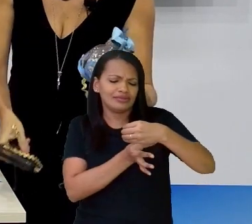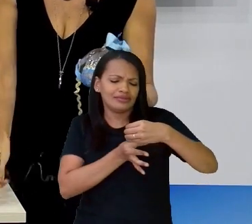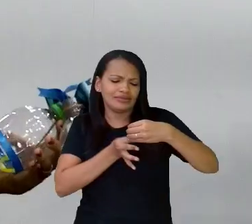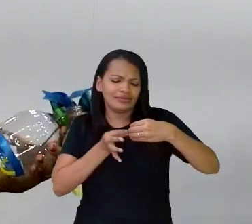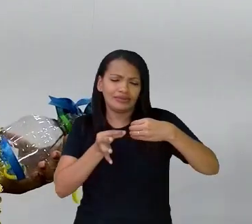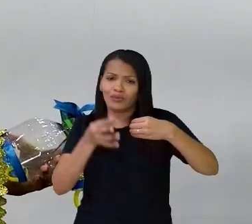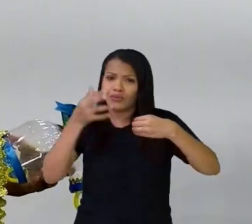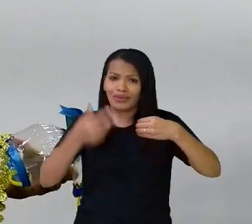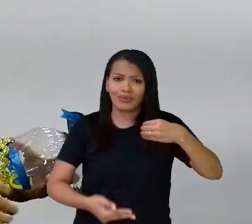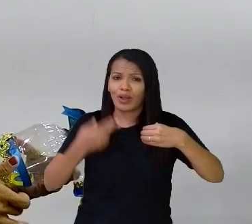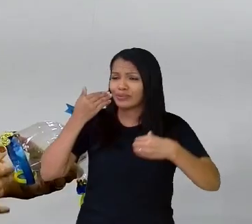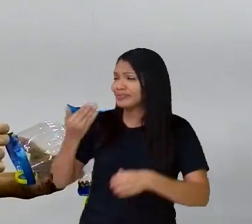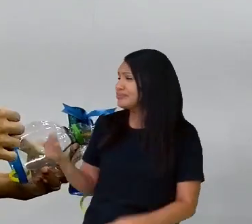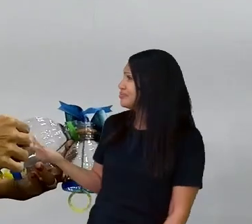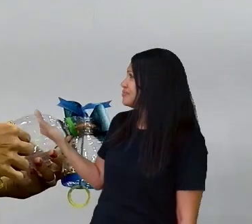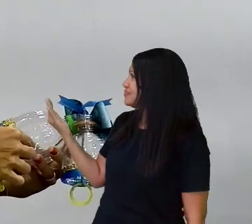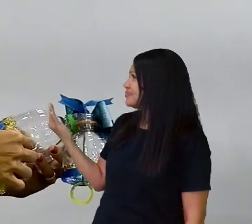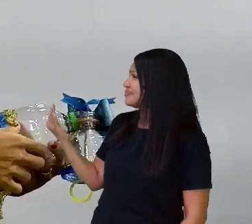Ó